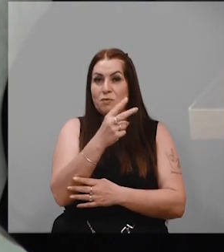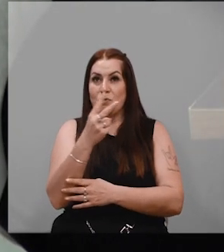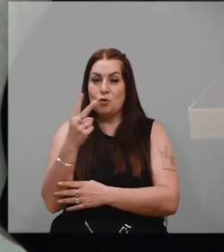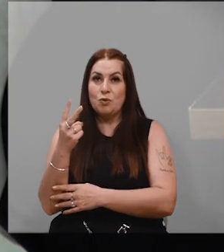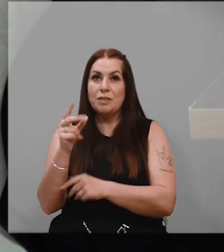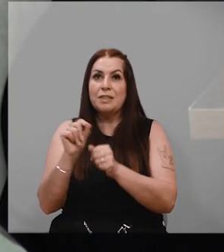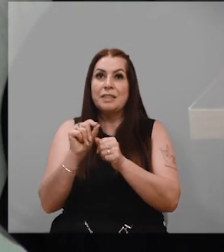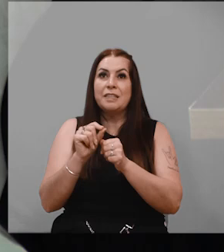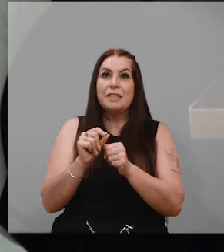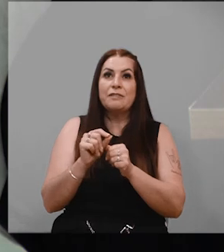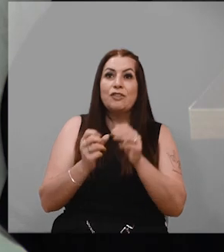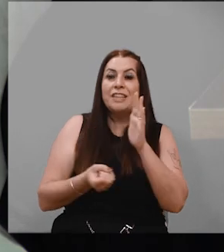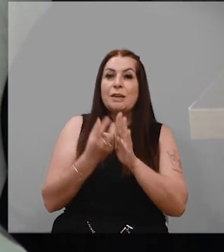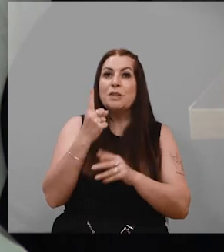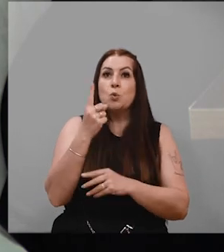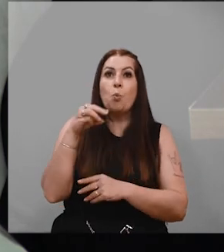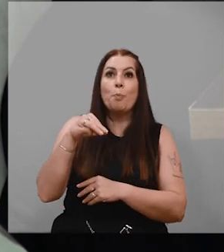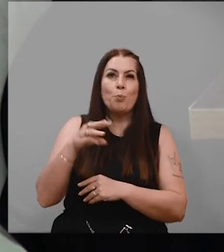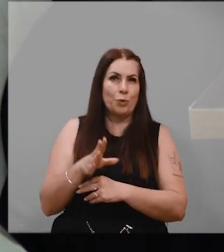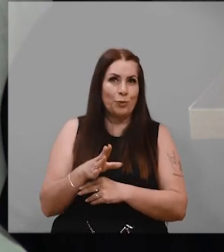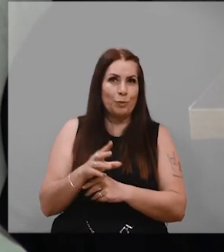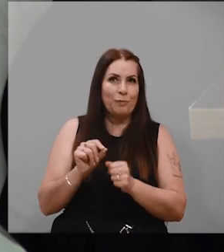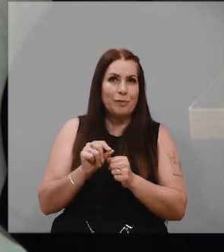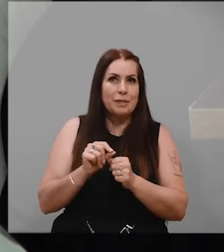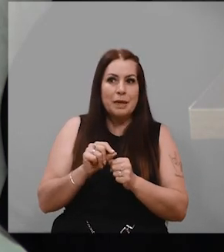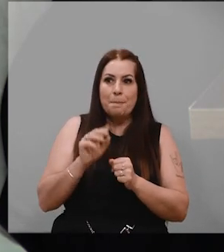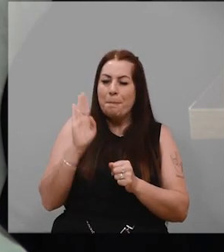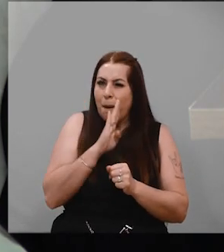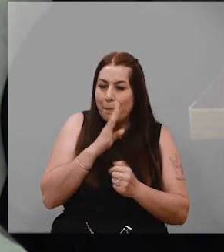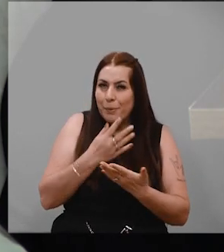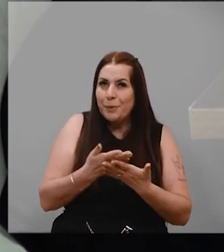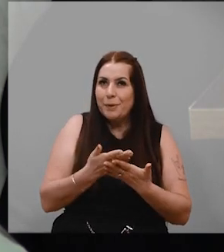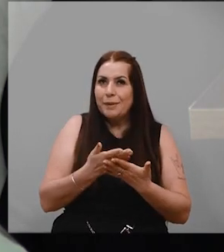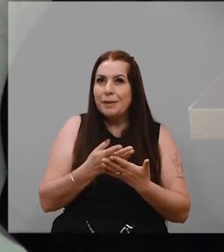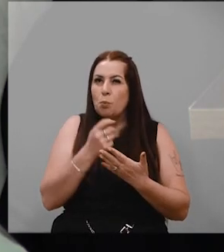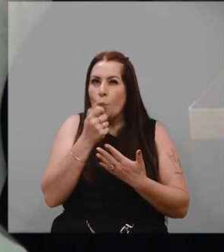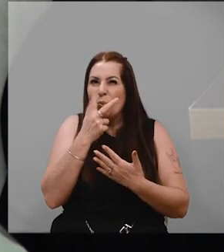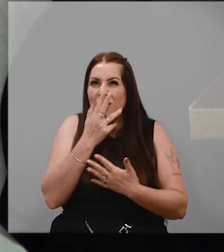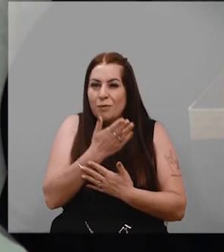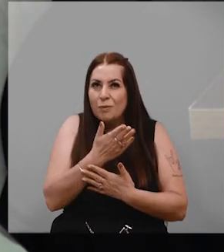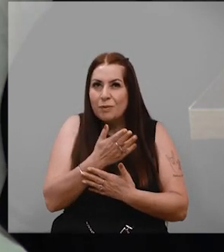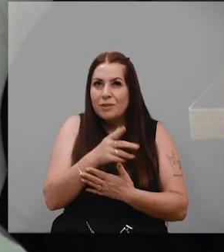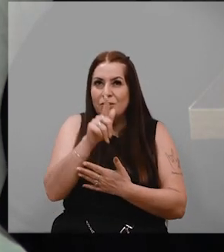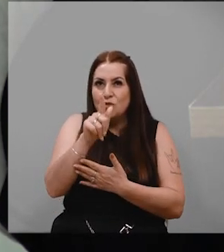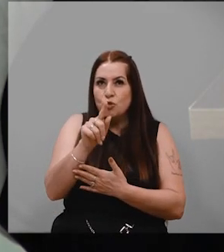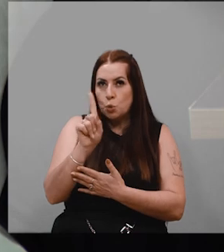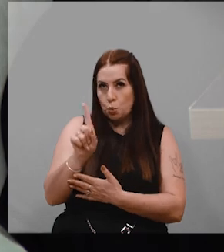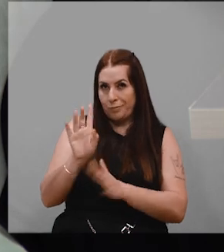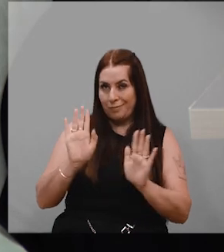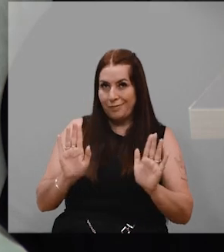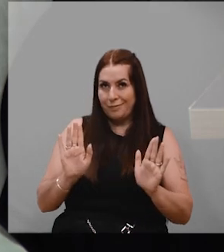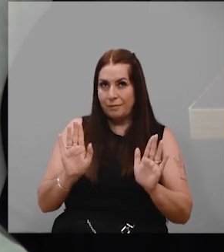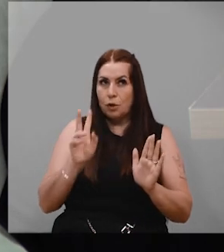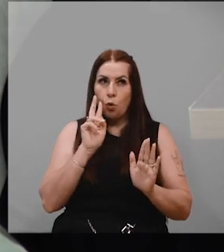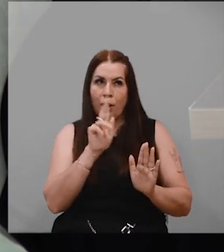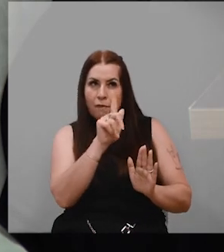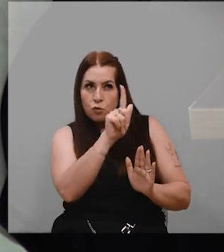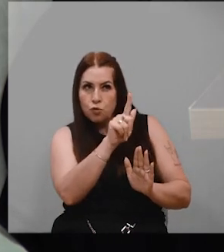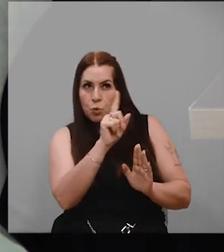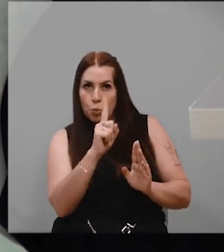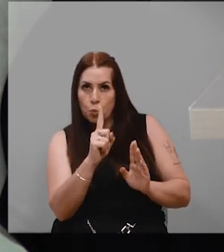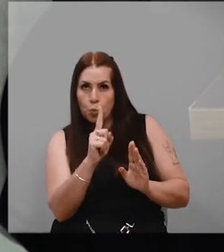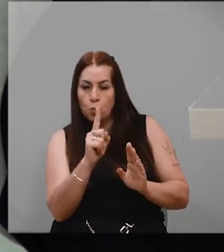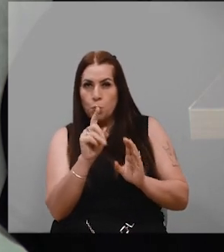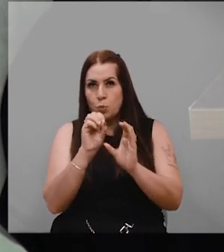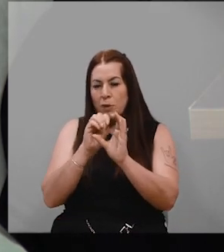ser de 1 minuto. Então, ele era para ser papum, né? Muito parecido com o G1, assim. A gente olhava o G1 da